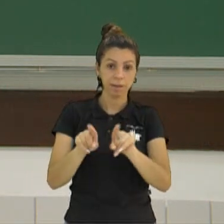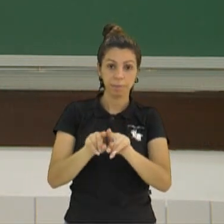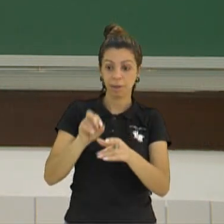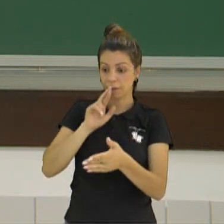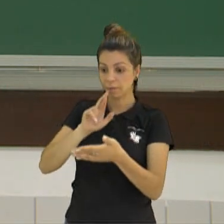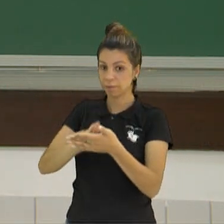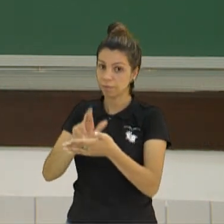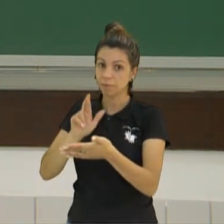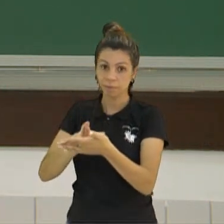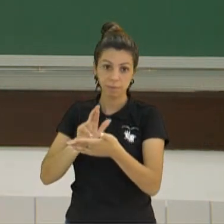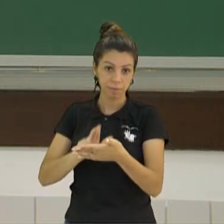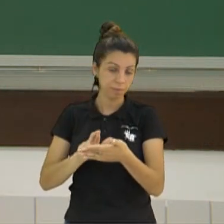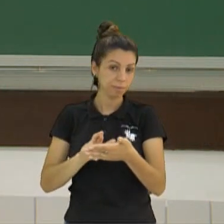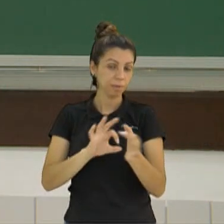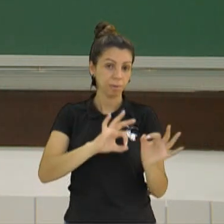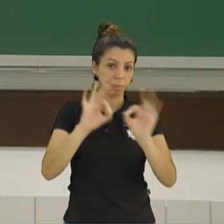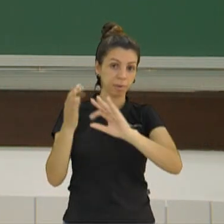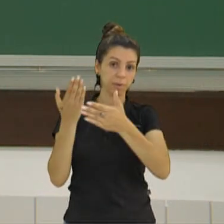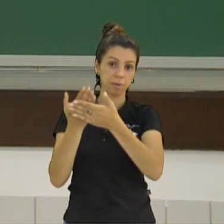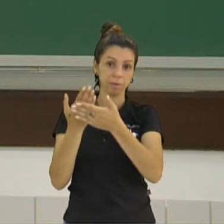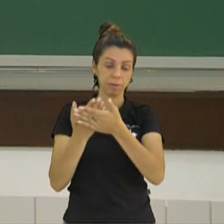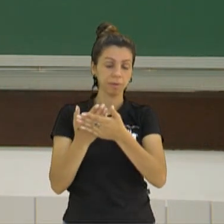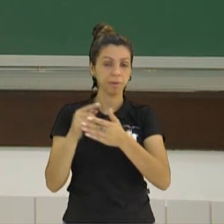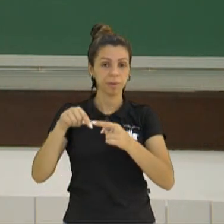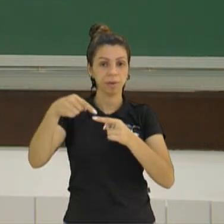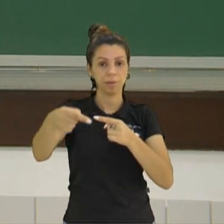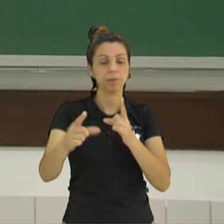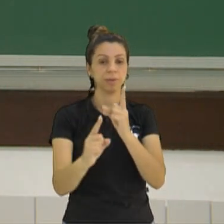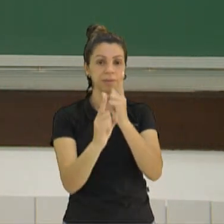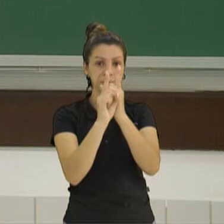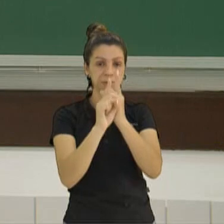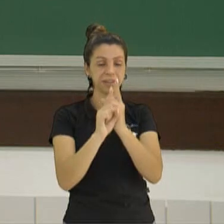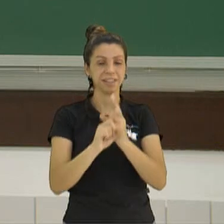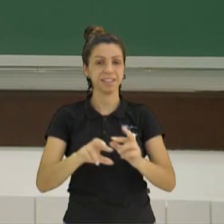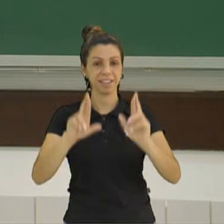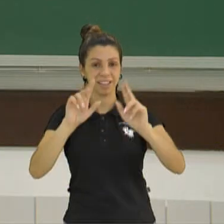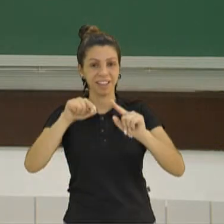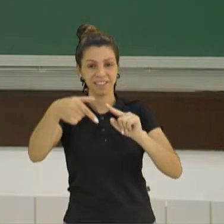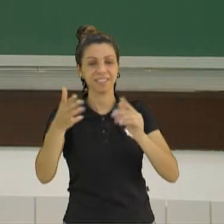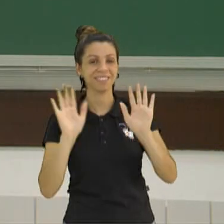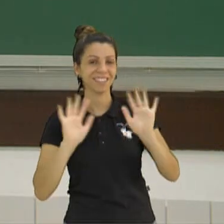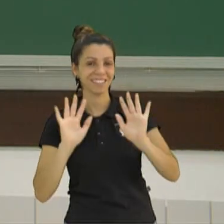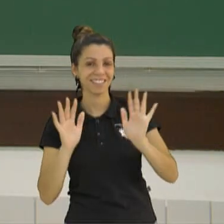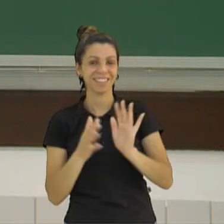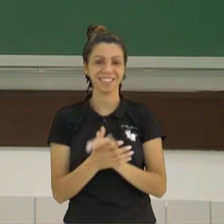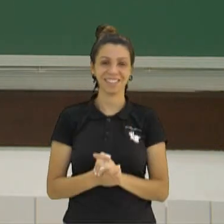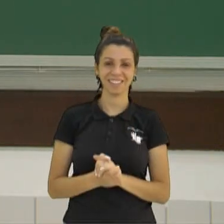ordem, quem está só acompanhando pela televisão, e a gente se encontra numa próxima aula. Te espero. Até lá.